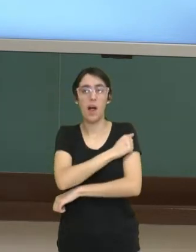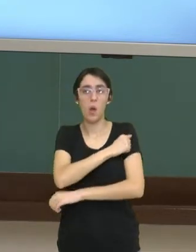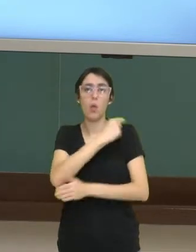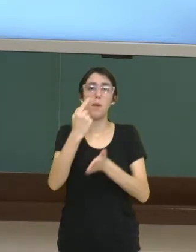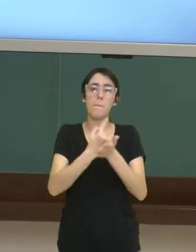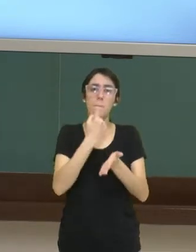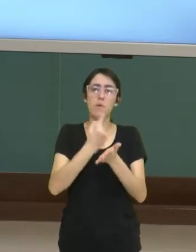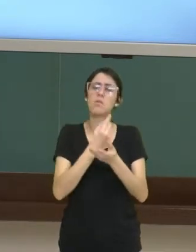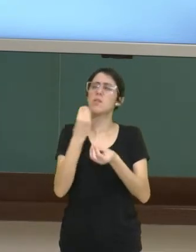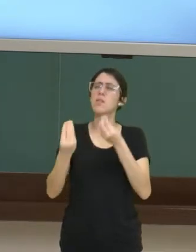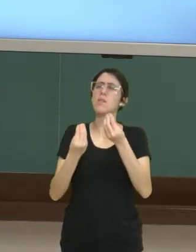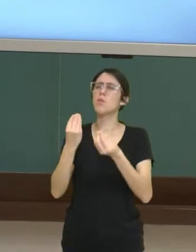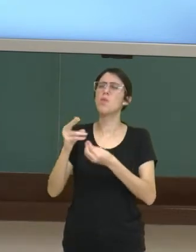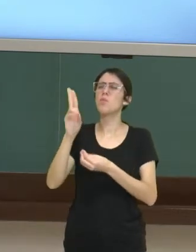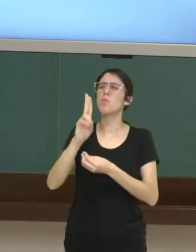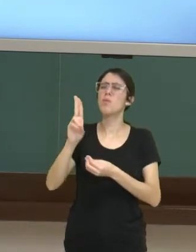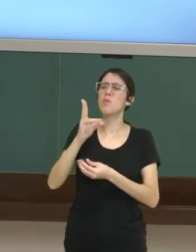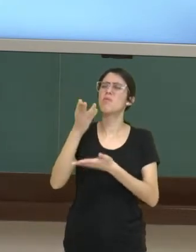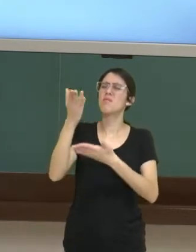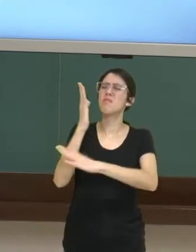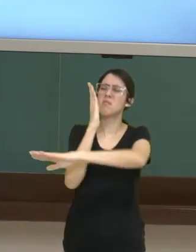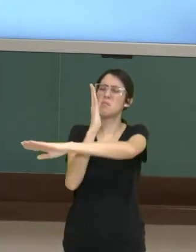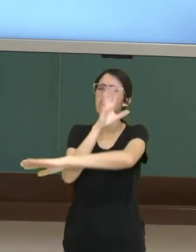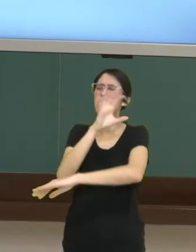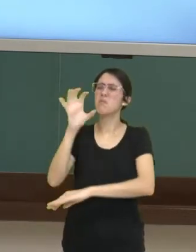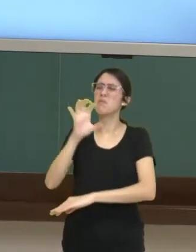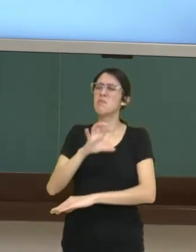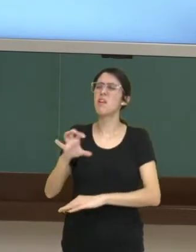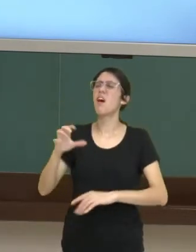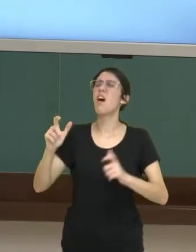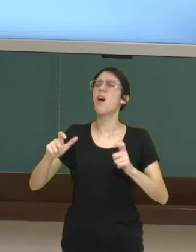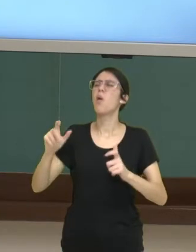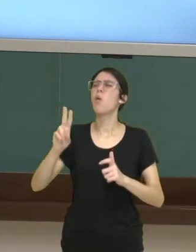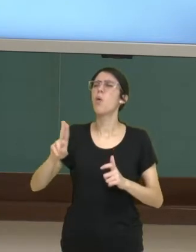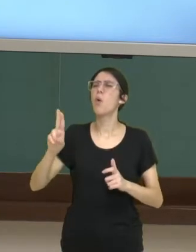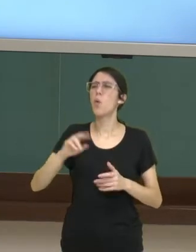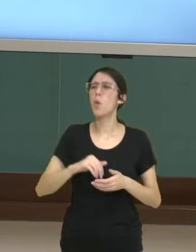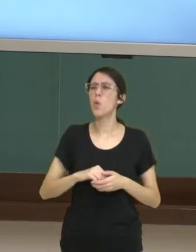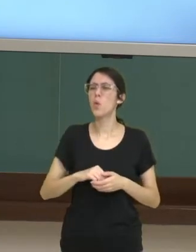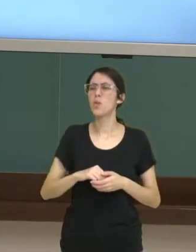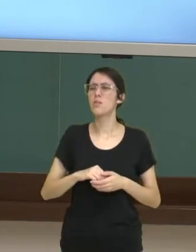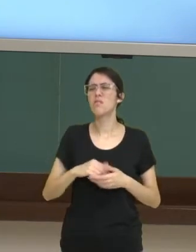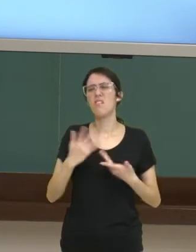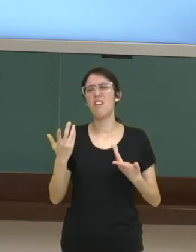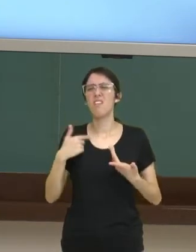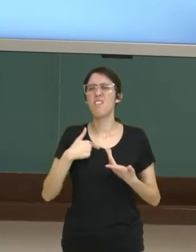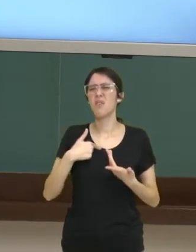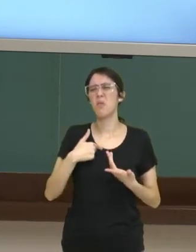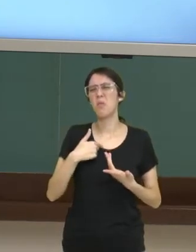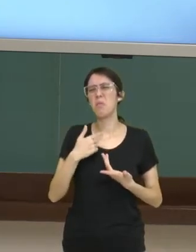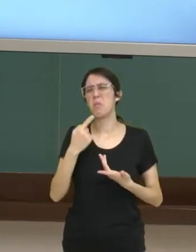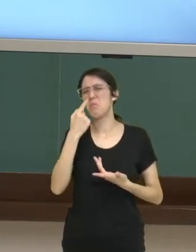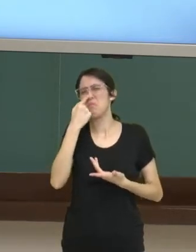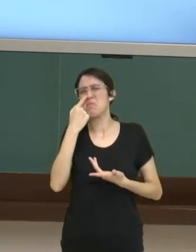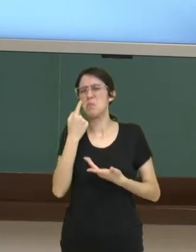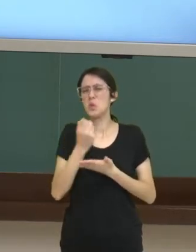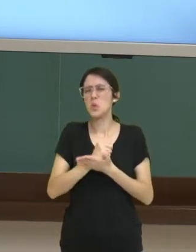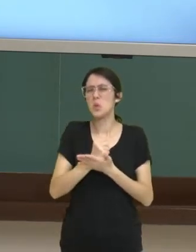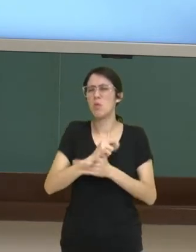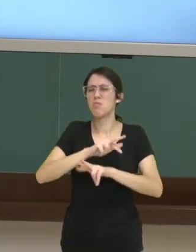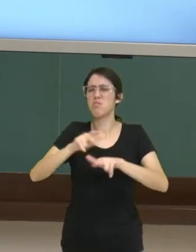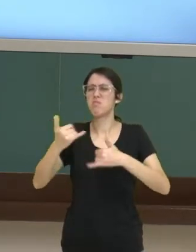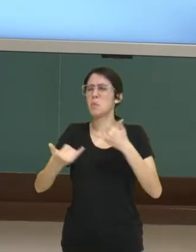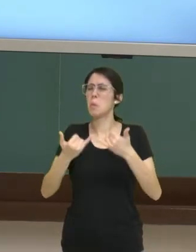eu posso utilizar esse conceito. Eu digo assim, mas eu não sou chegado em jogos jogos digitais. Eu